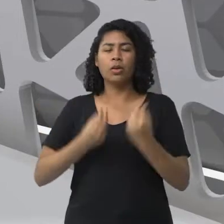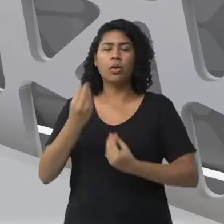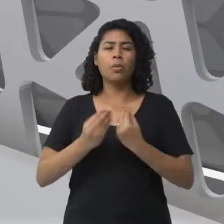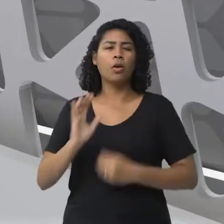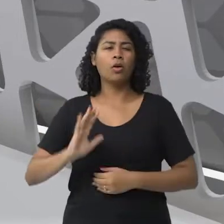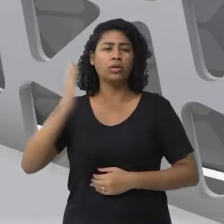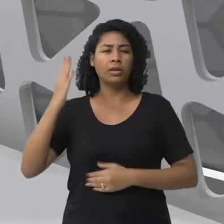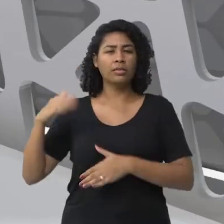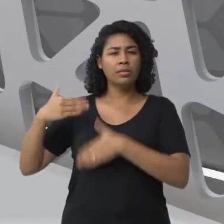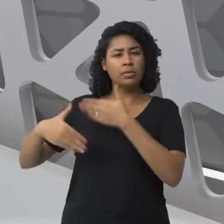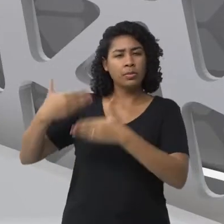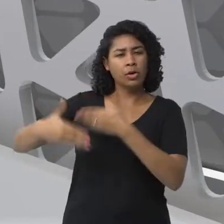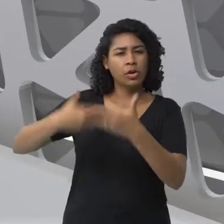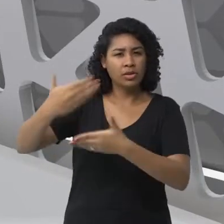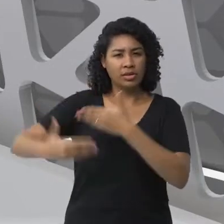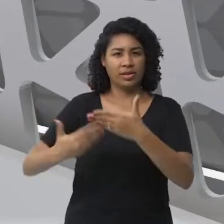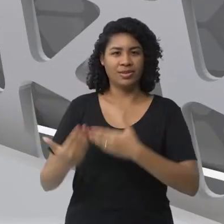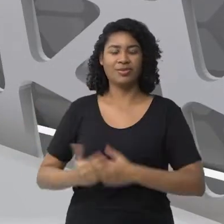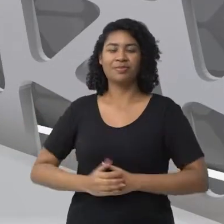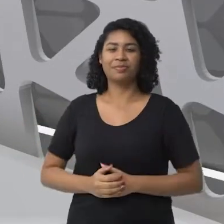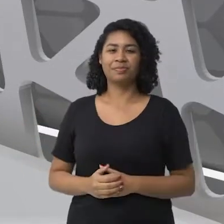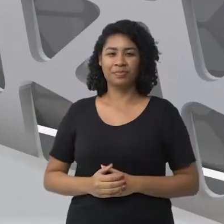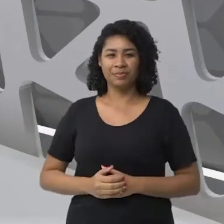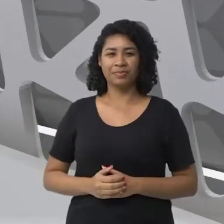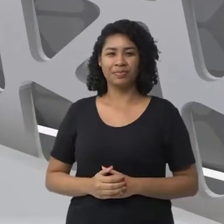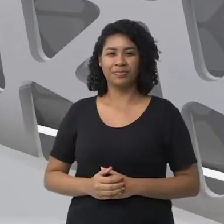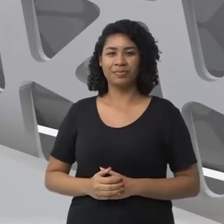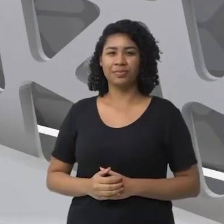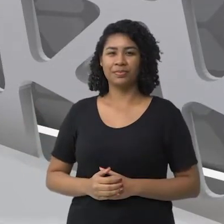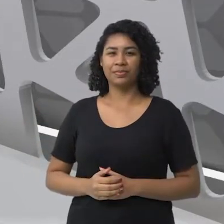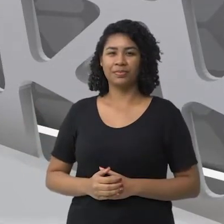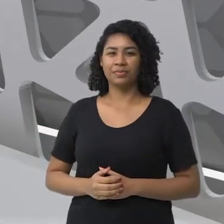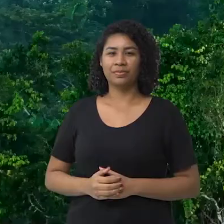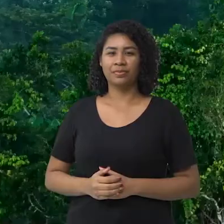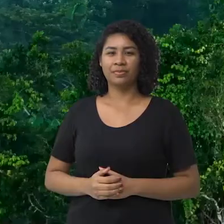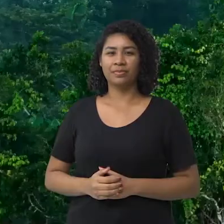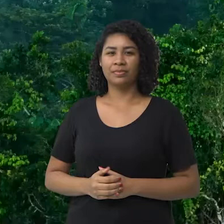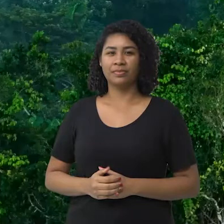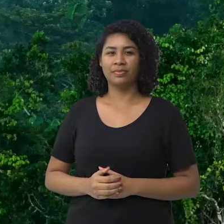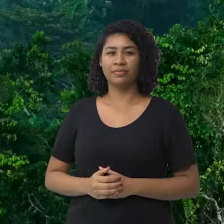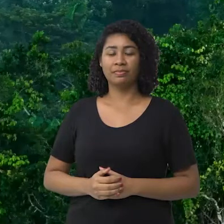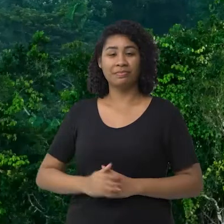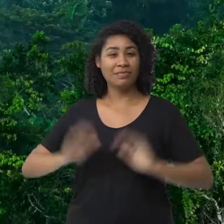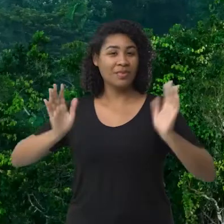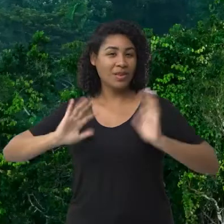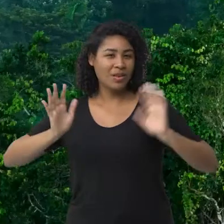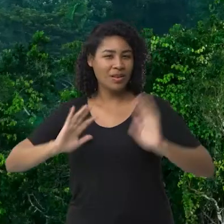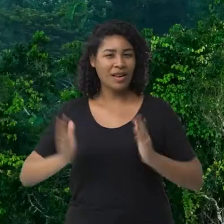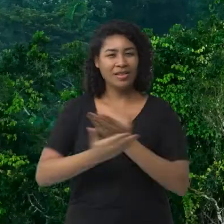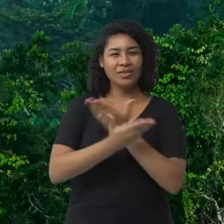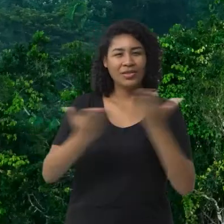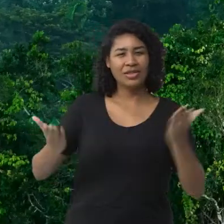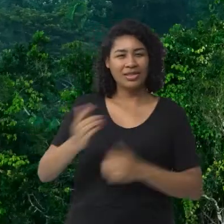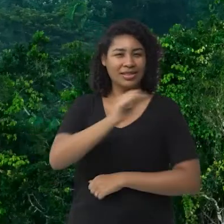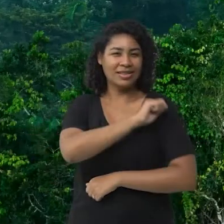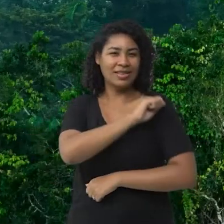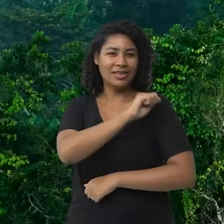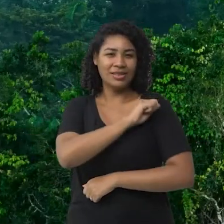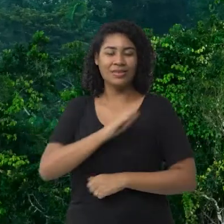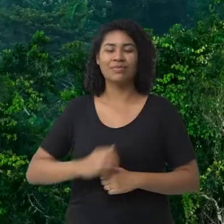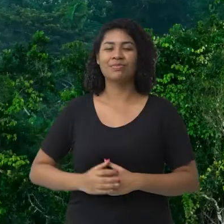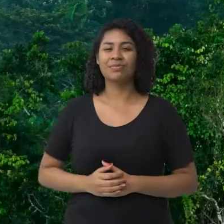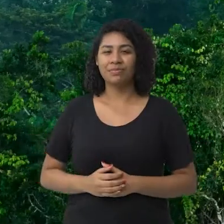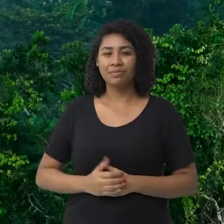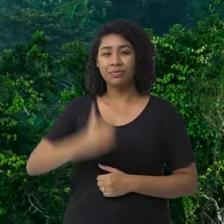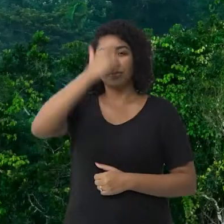da evapotranspiração como da formação dos rios voadores. Olá, alunos e alunas!